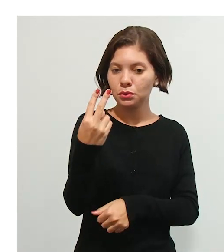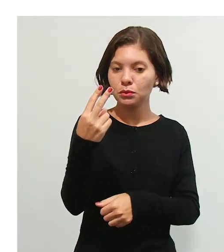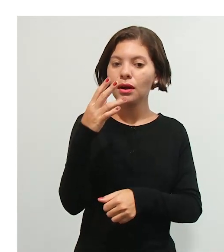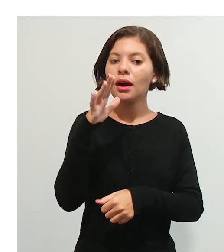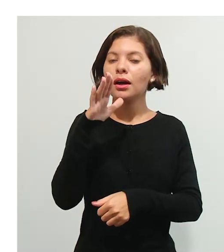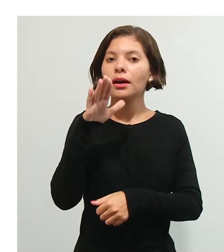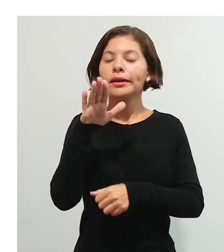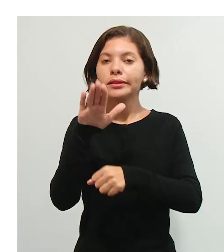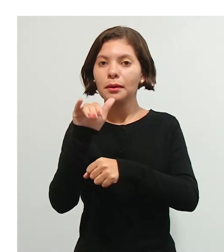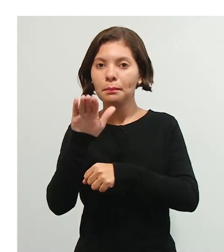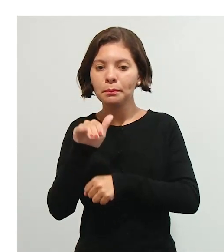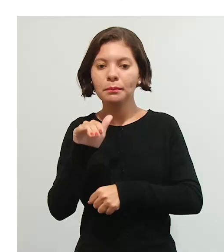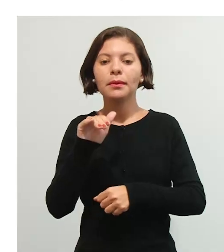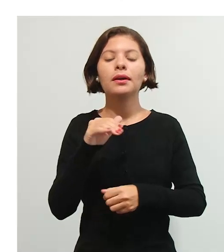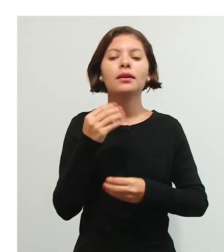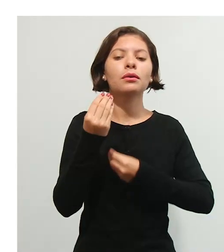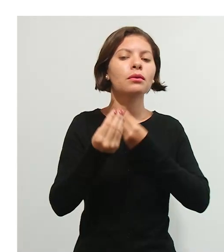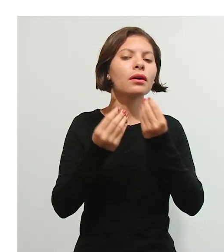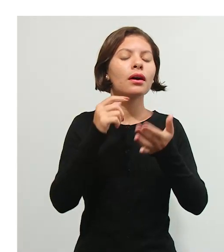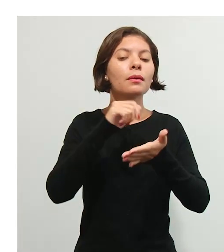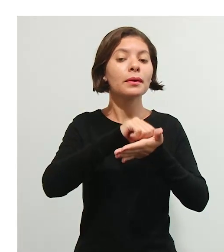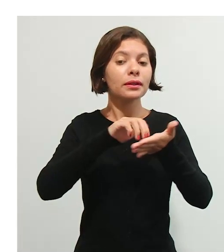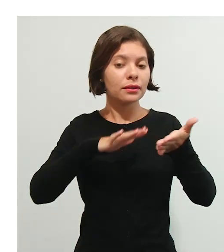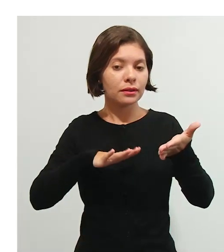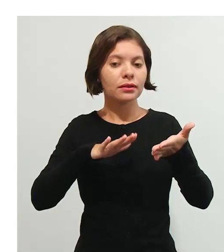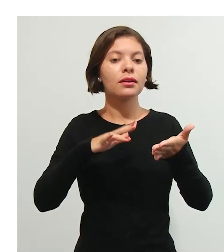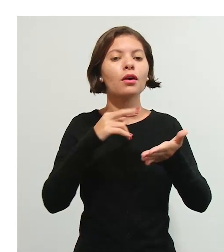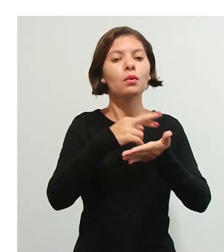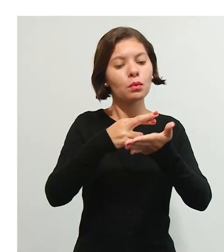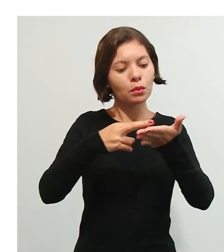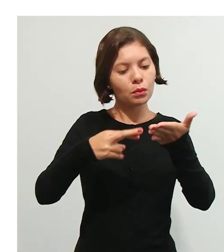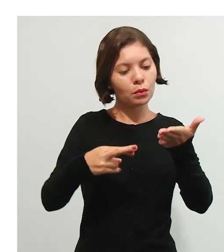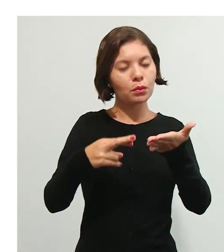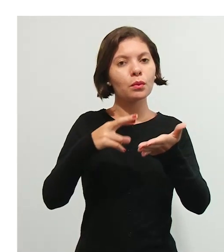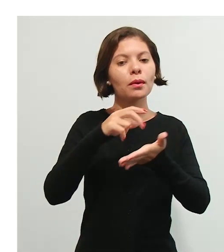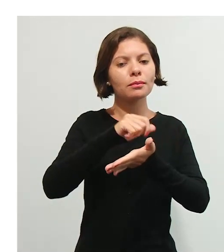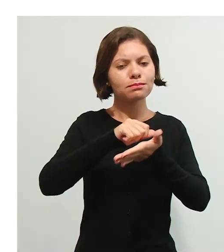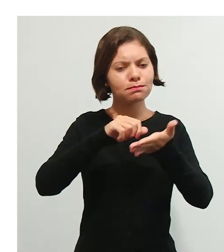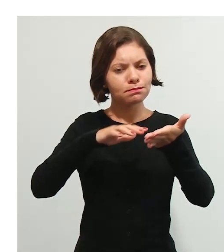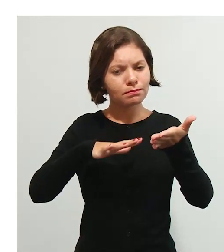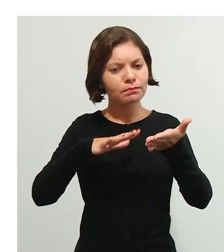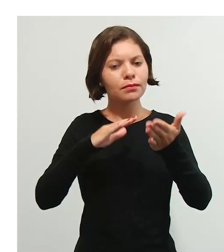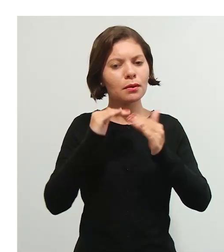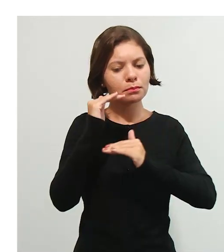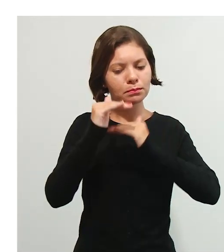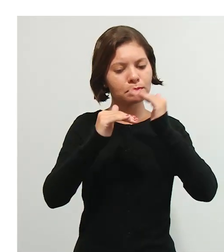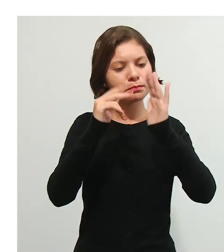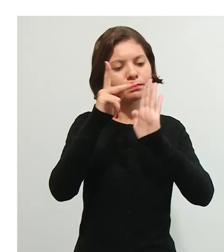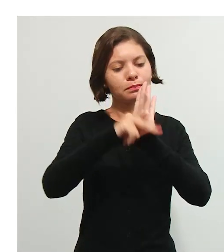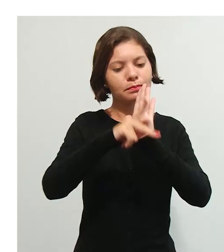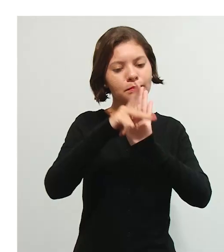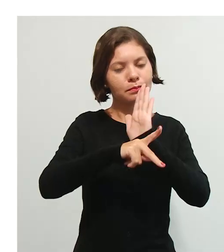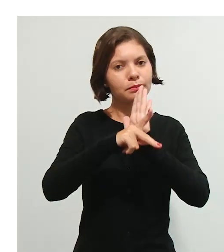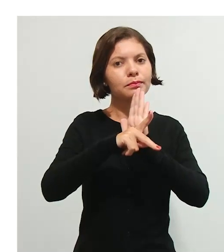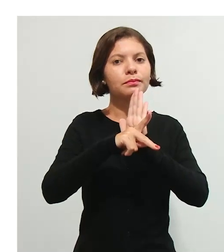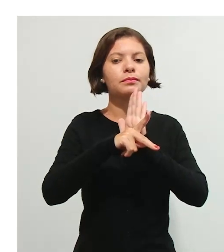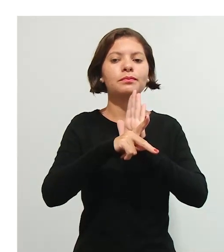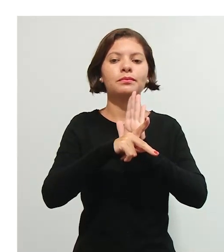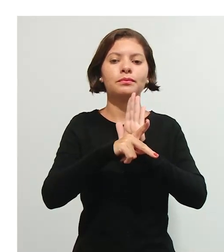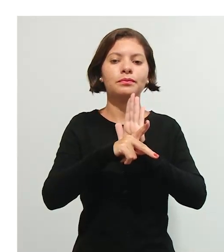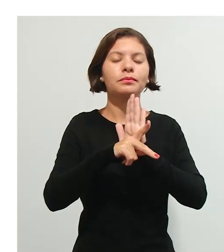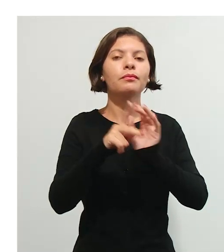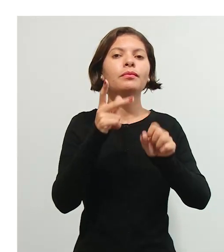exame final também será uma tarefa um relatório das atividades desenvolvidas no